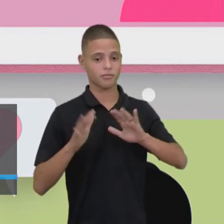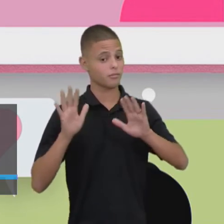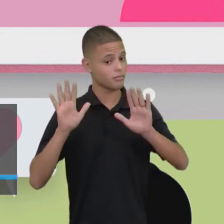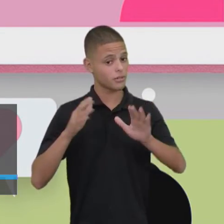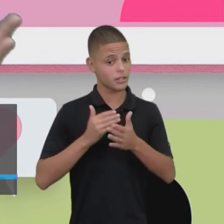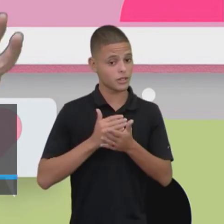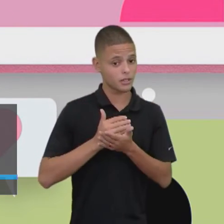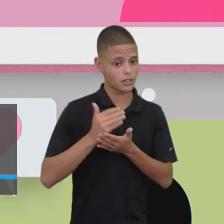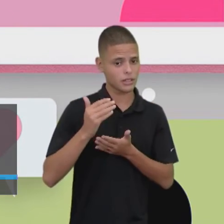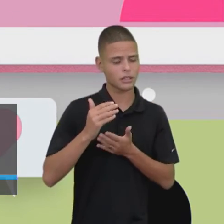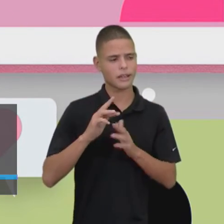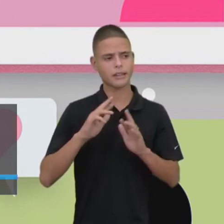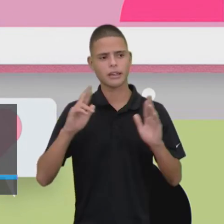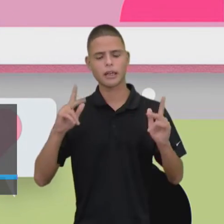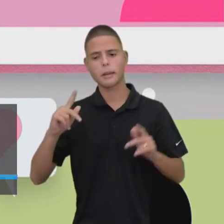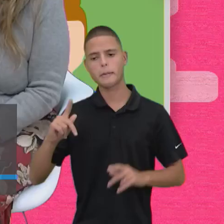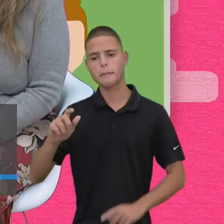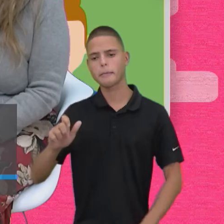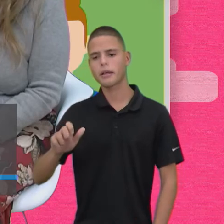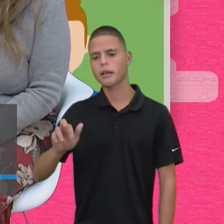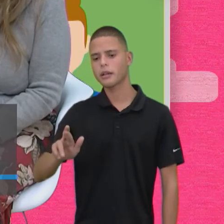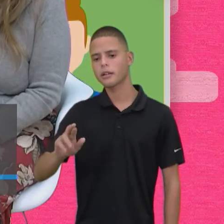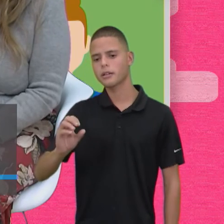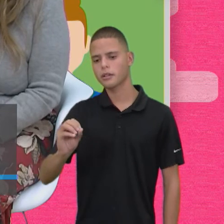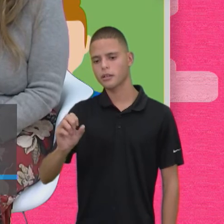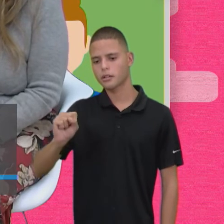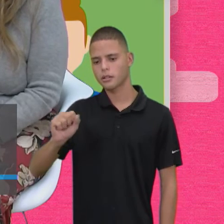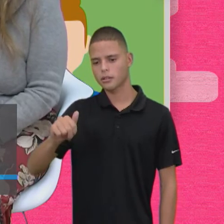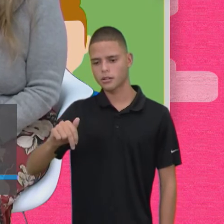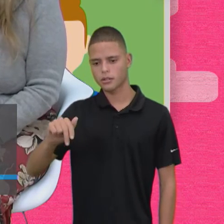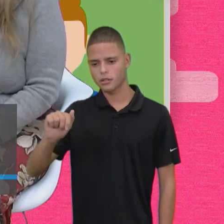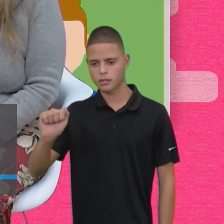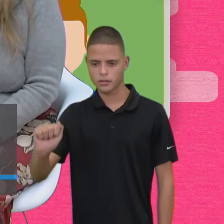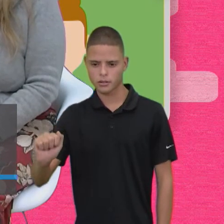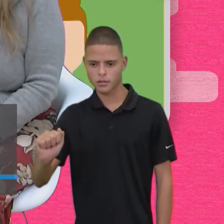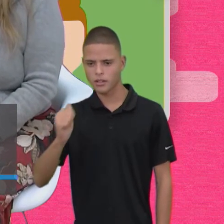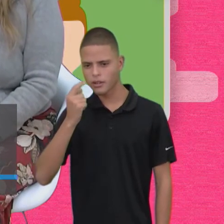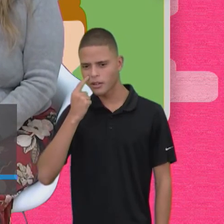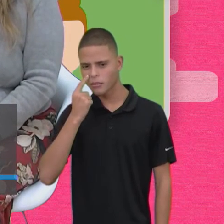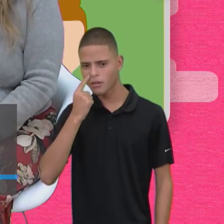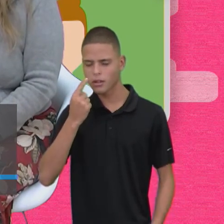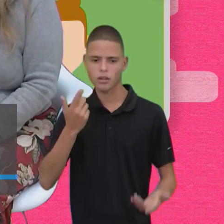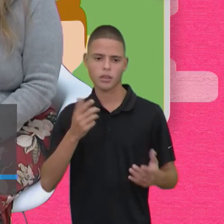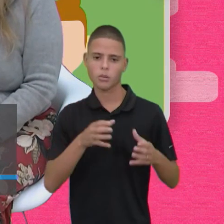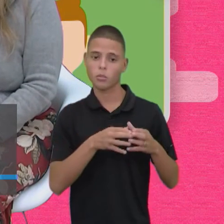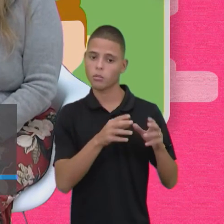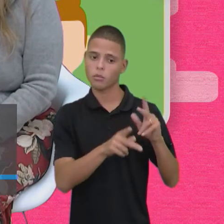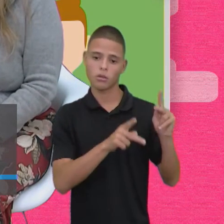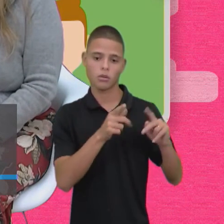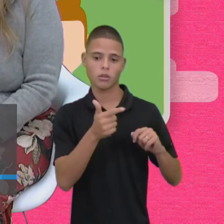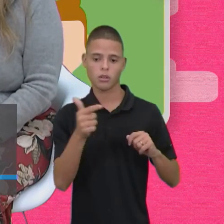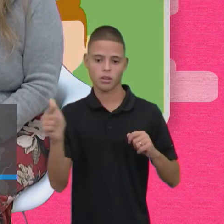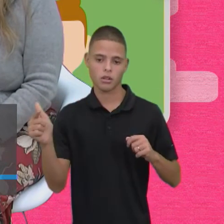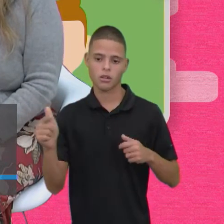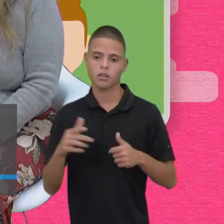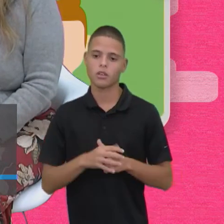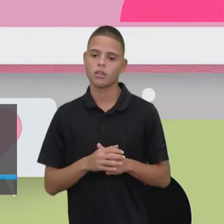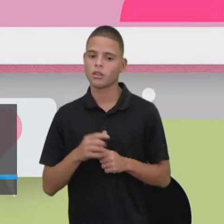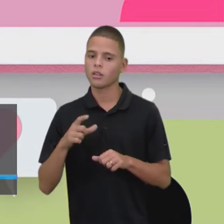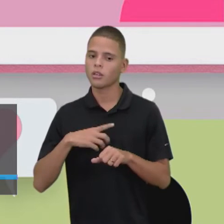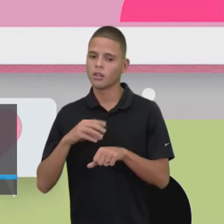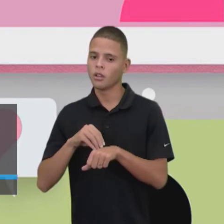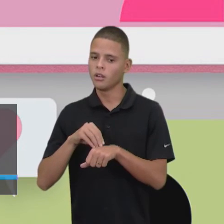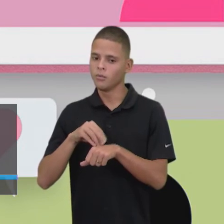se diferenciar de persona, né, Pro Fernanda? É verdade. Então, você vê como tem público, né? Exatamente. Para todo gosto. E temos também uma dica